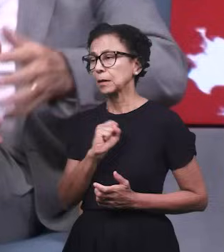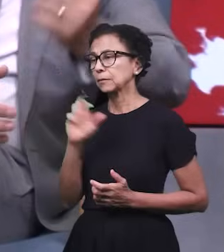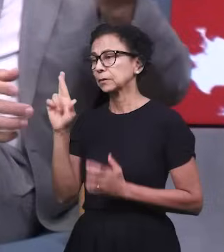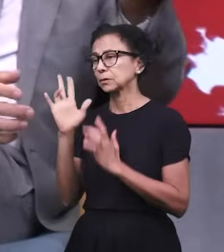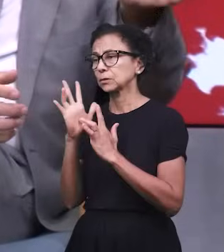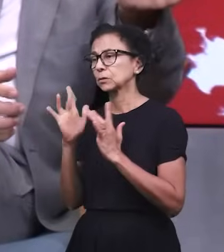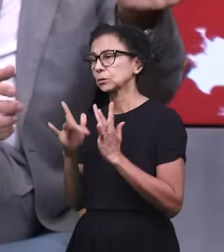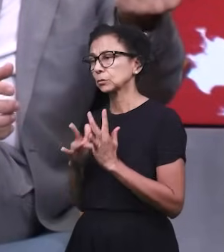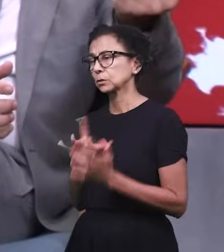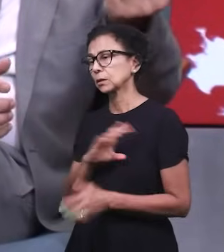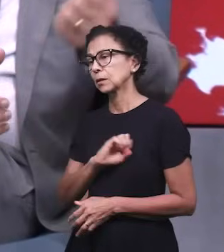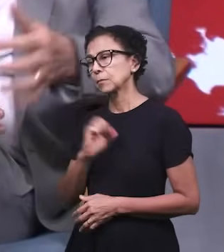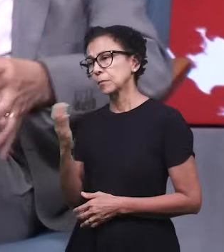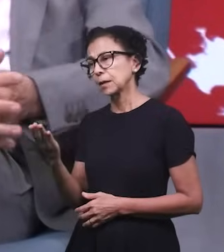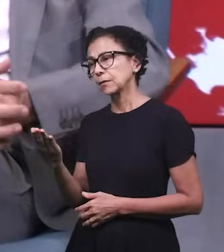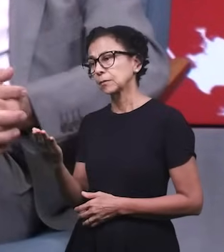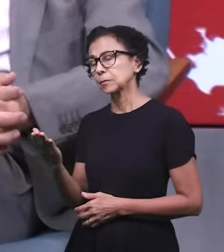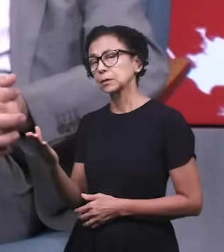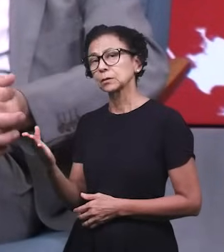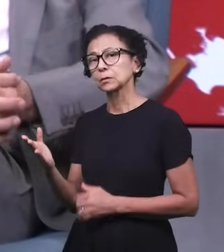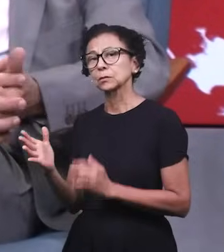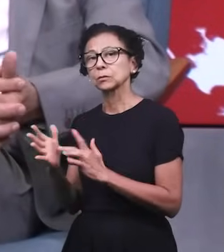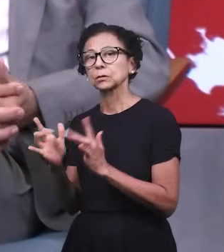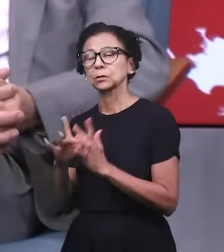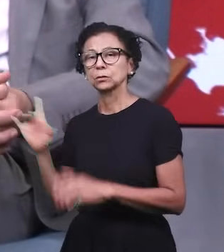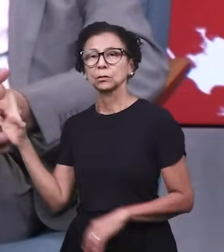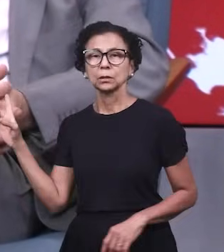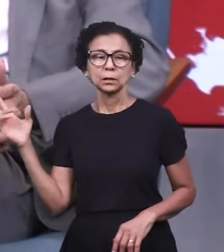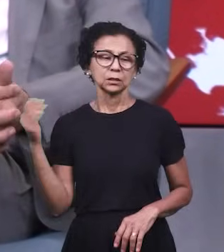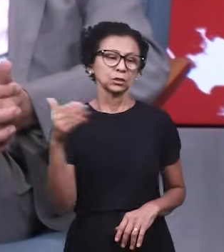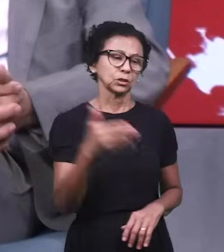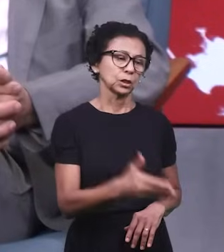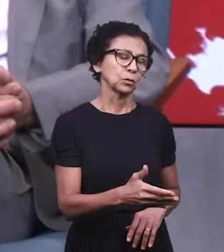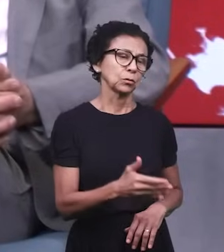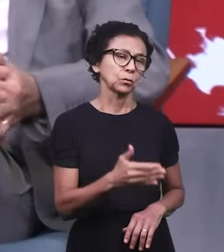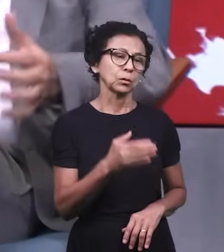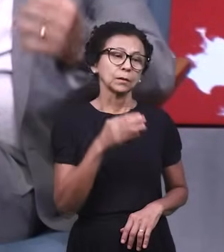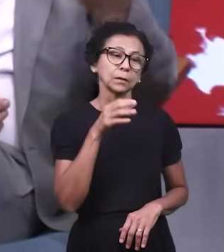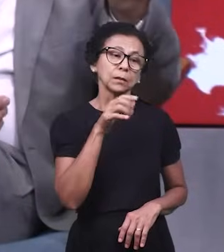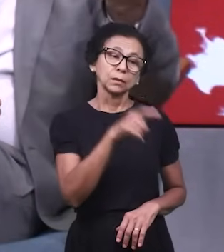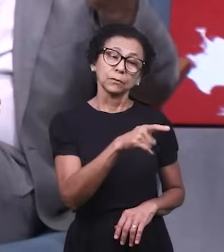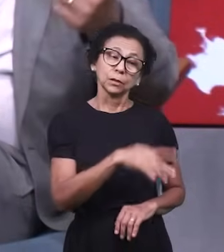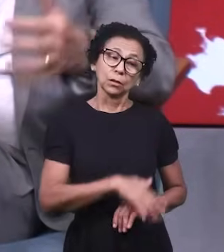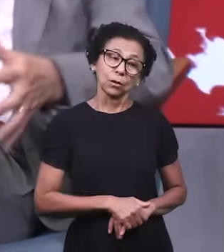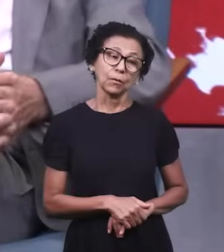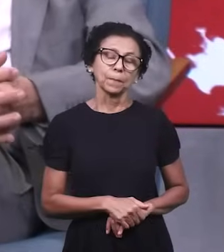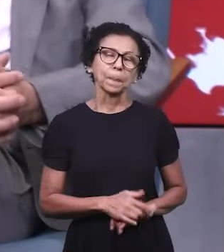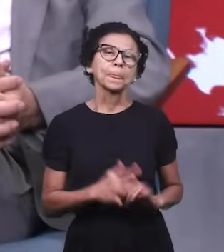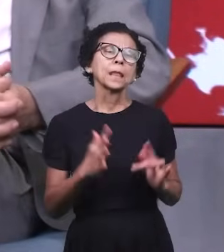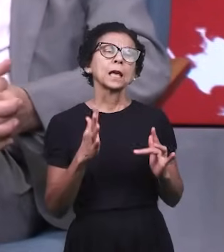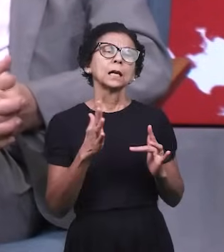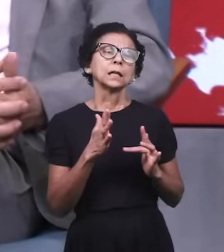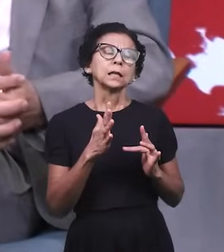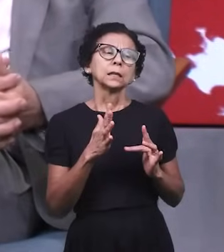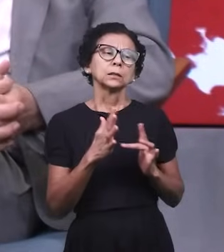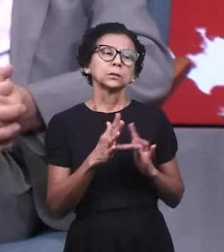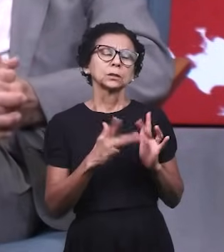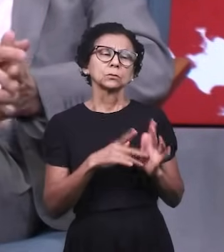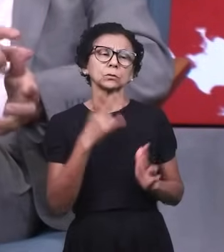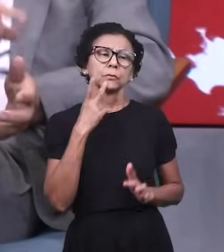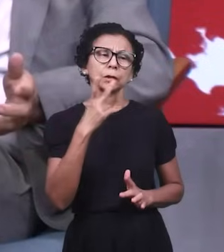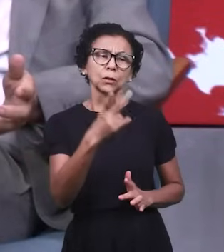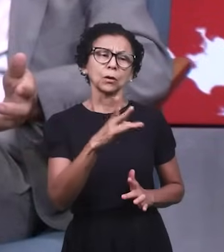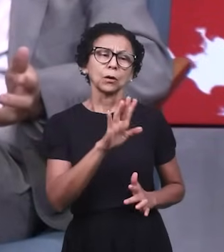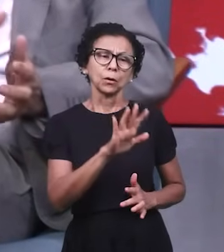Mas quando Jesus chegou e disse que Lázaro ia ressuscitar, Marta teve um